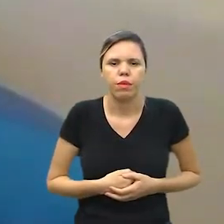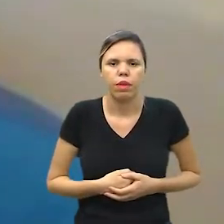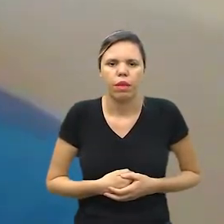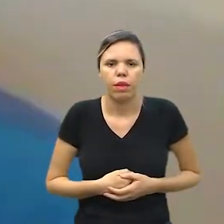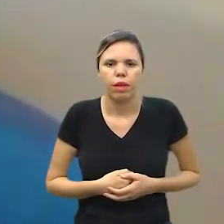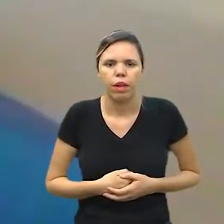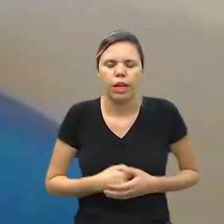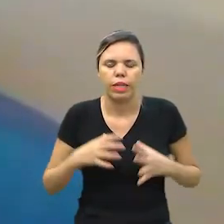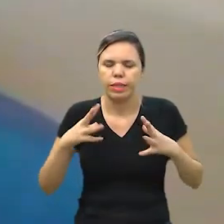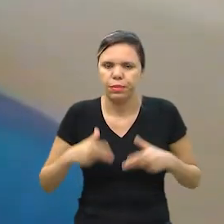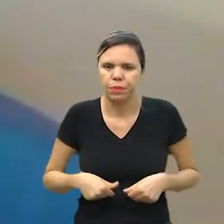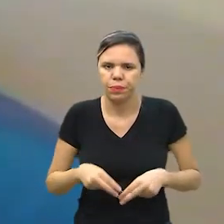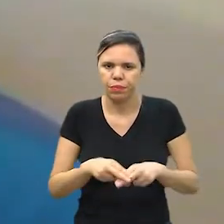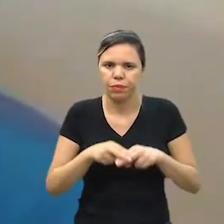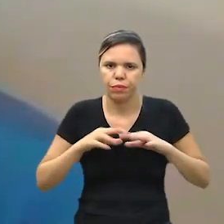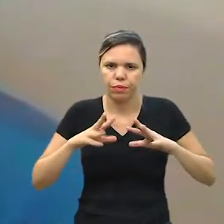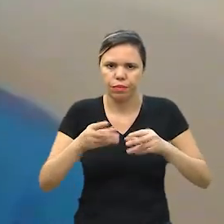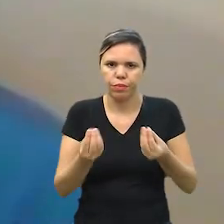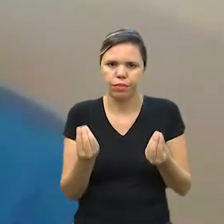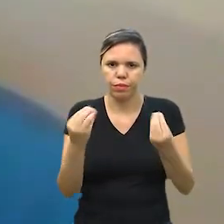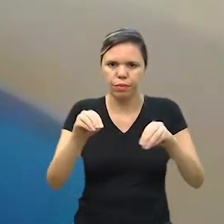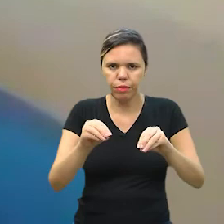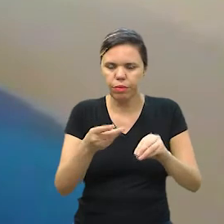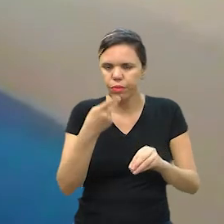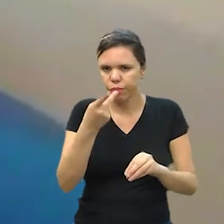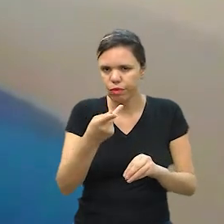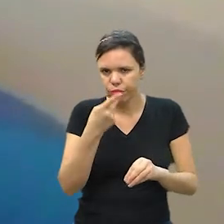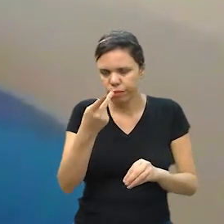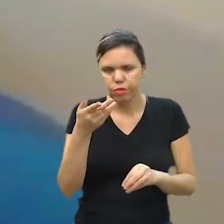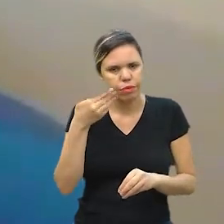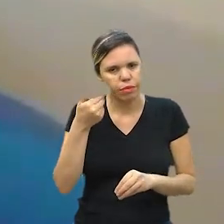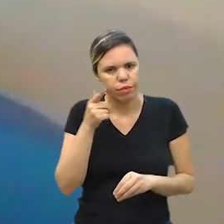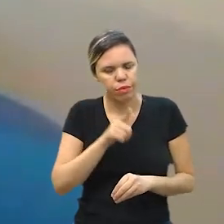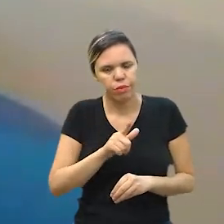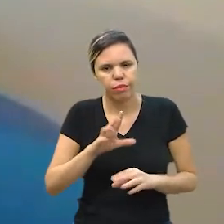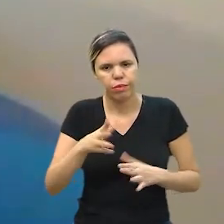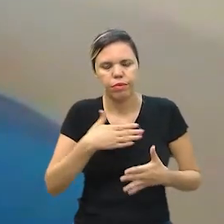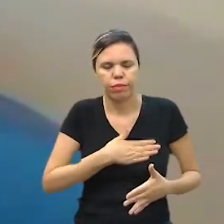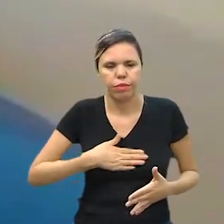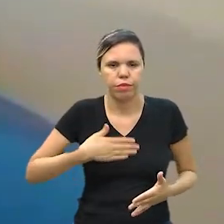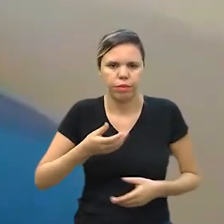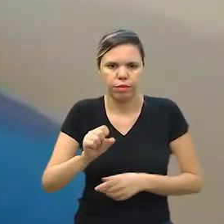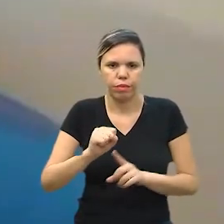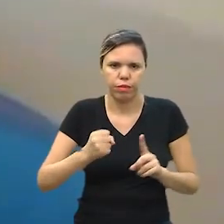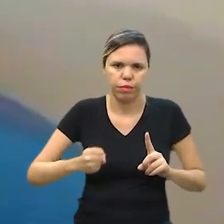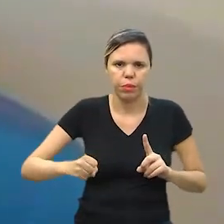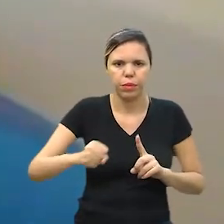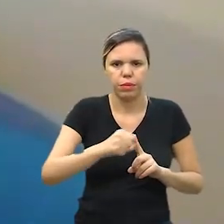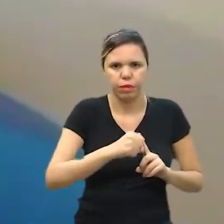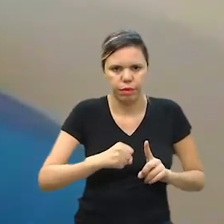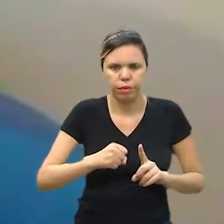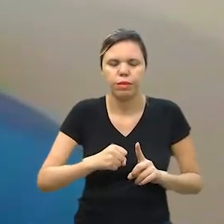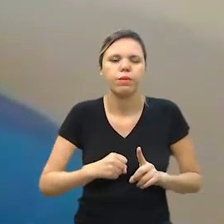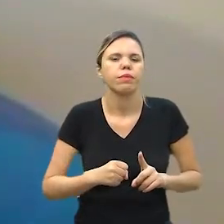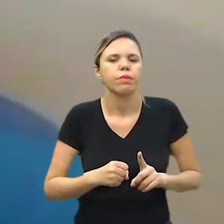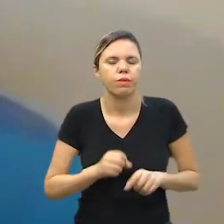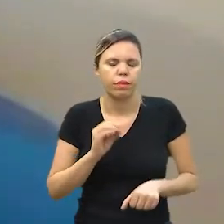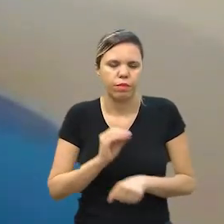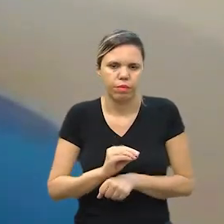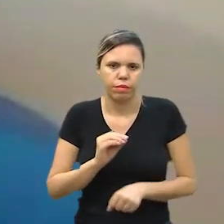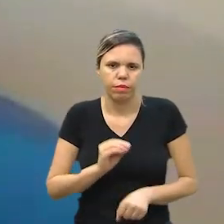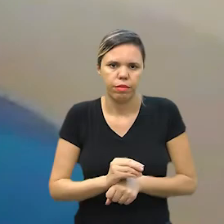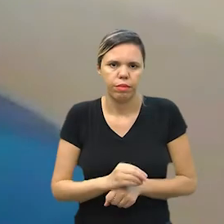é um alimento orgânico e limpo, mas por causa de tudo que eu coloquei aqui, a gente está consumindo todo um bem-estar social, todo um bem-estar